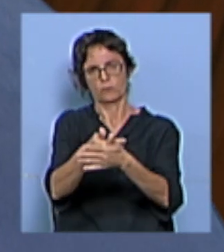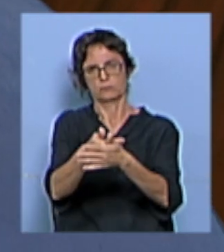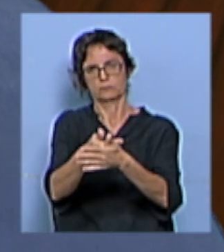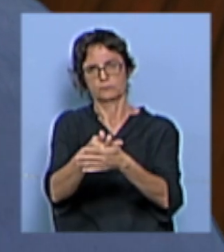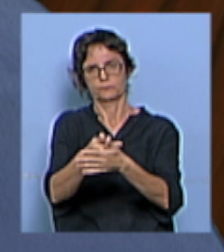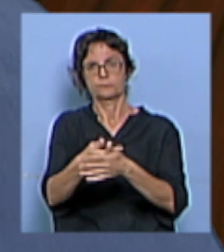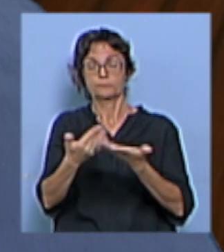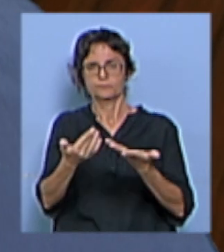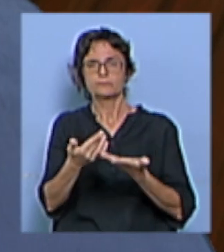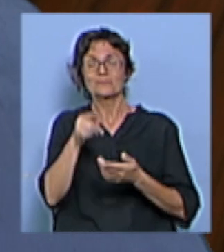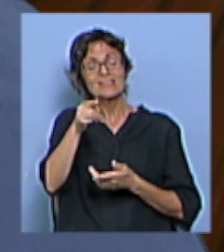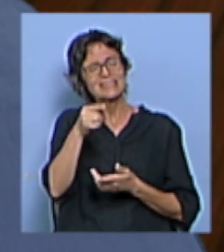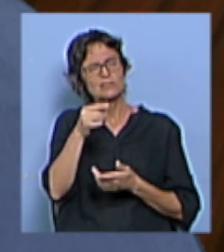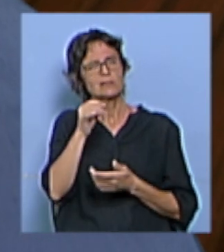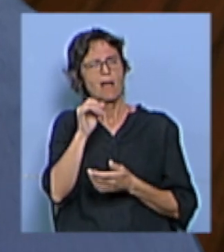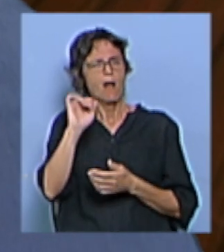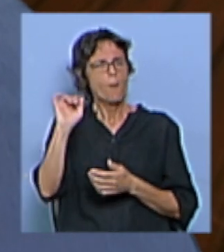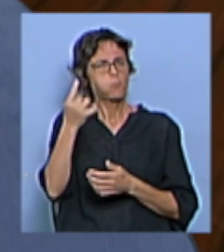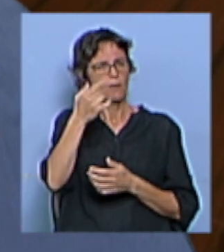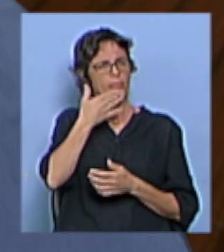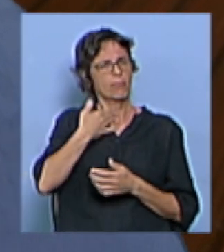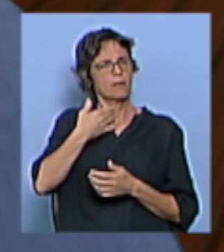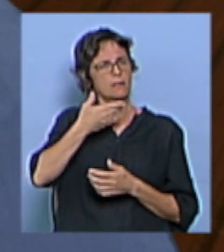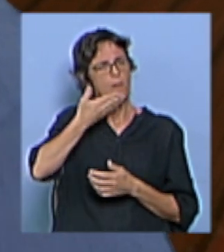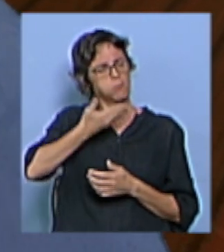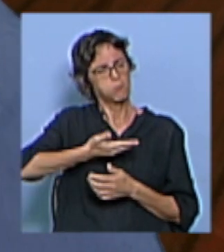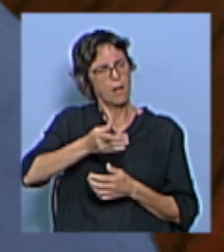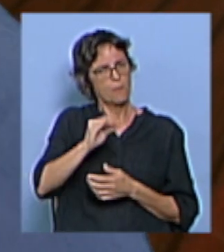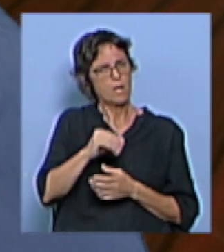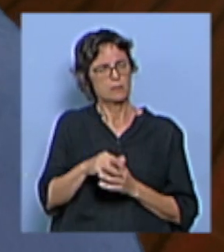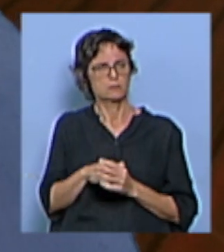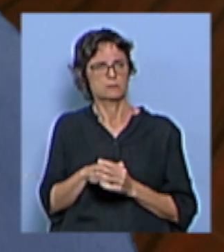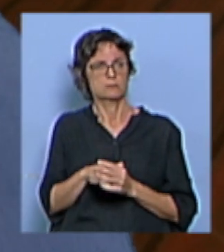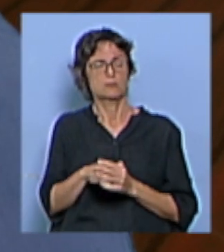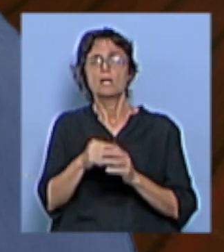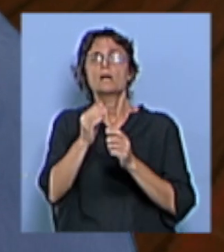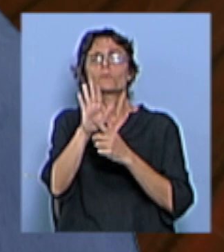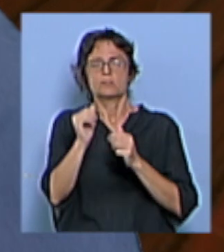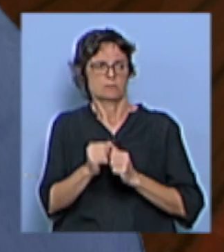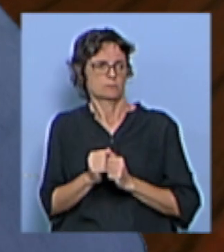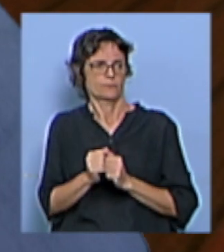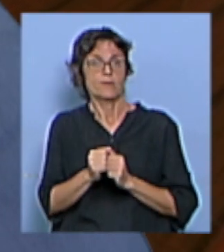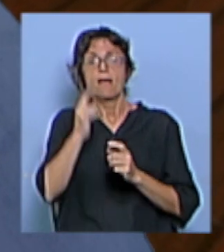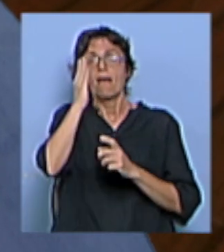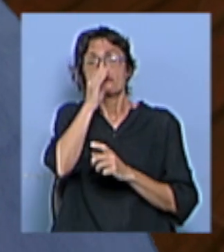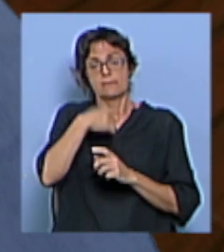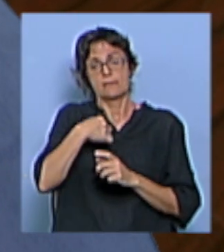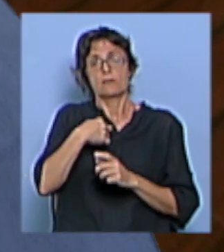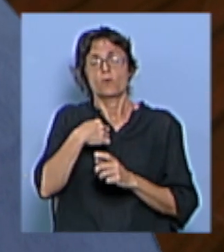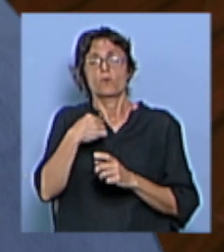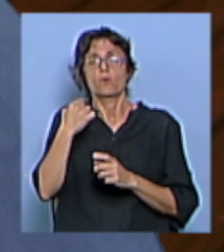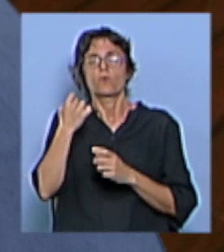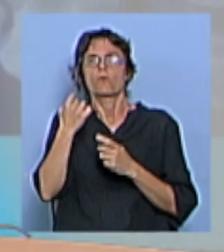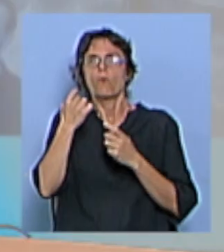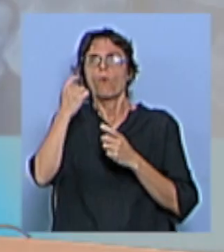sabedoria. Vejam que este pensamento de pensar na morte não elimina a alegria. Não elimina. Ter a morte presente na vida não é algo